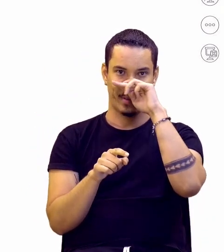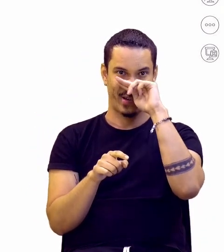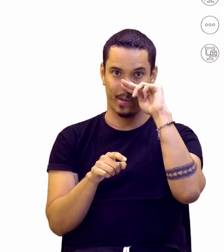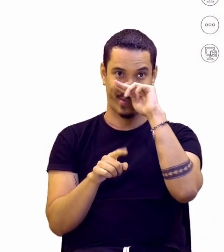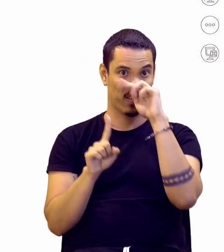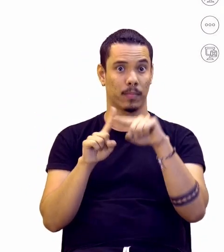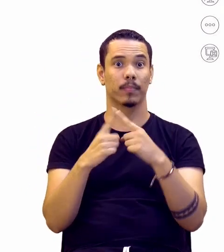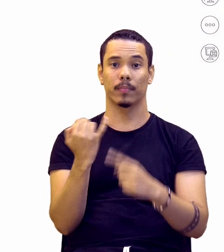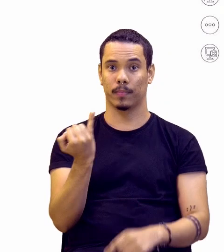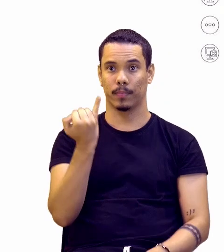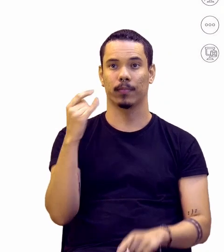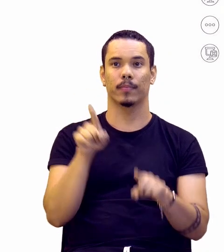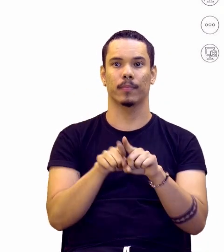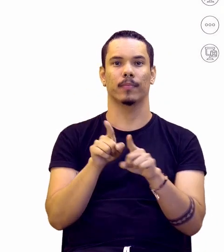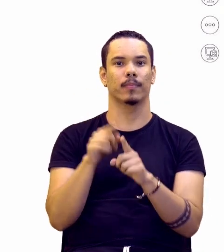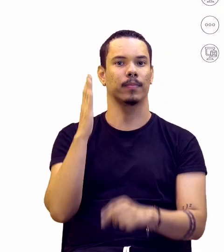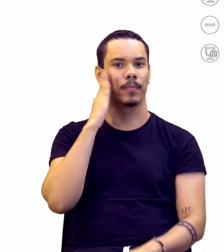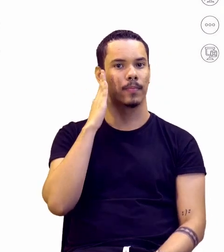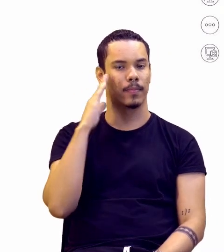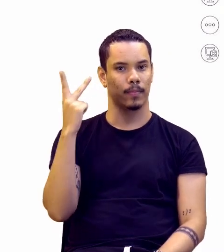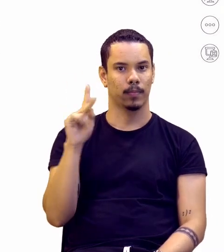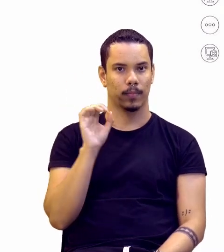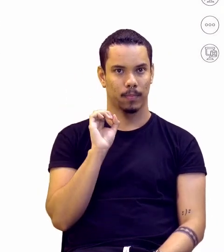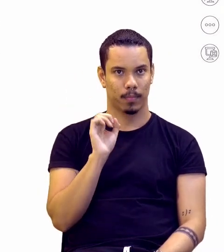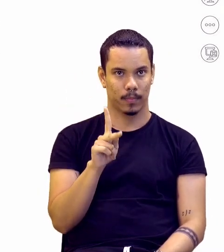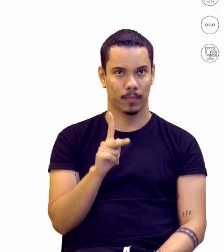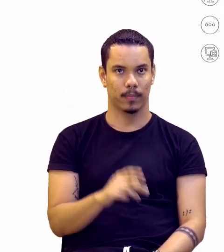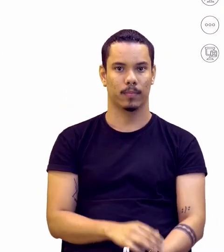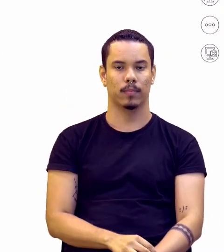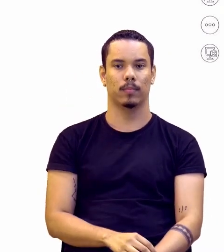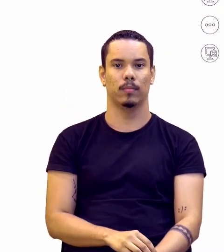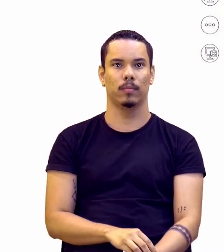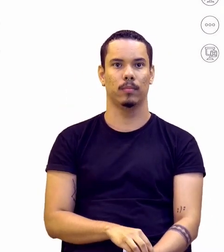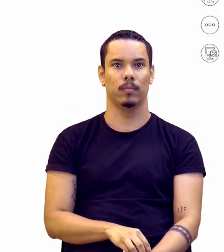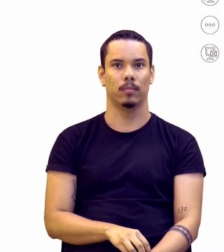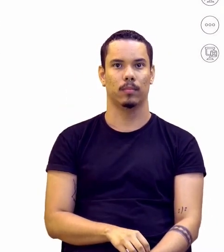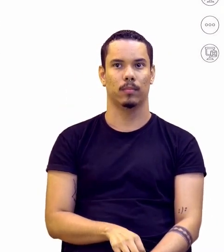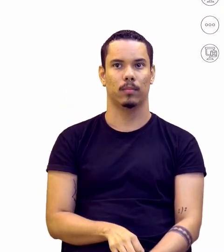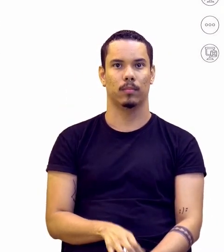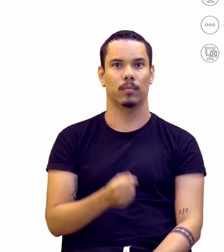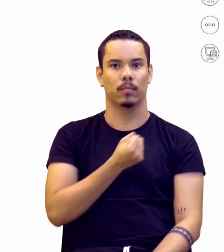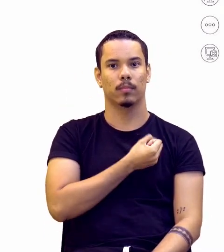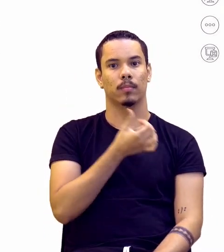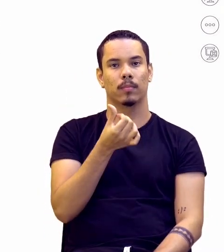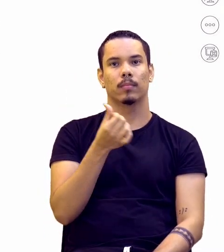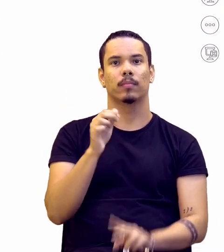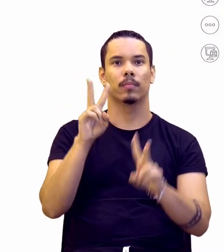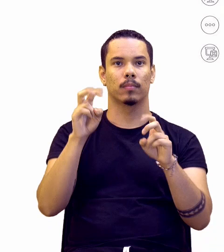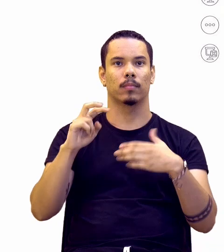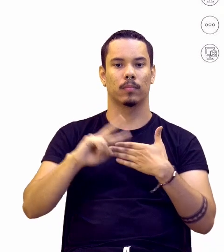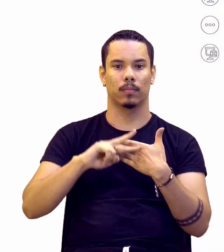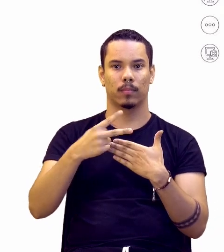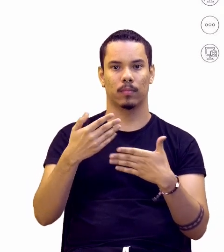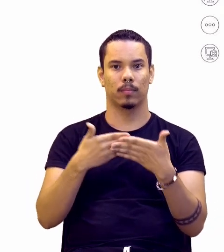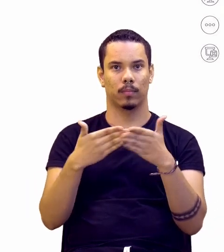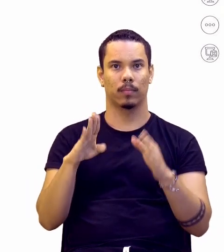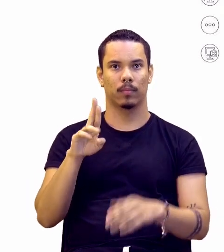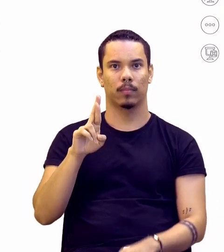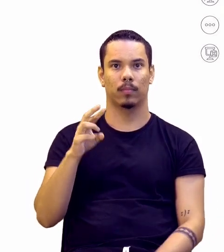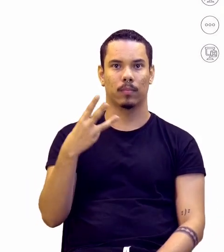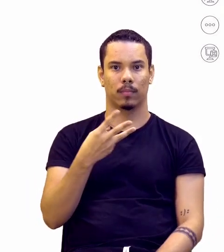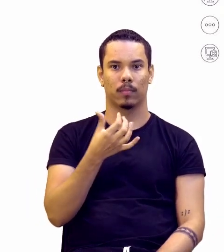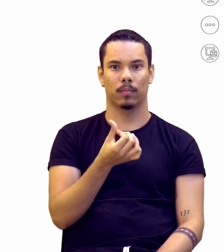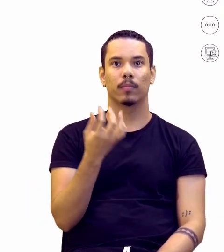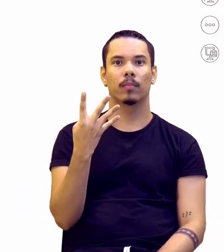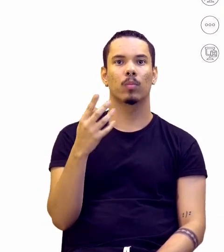menos importante, saber essa informação. Com certeza. Beleza? Vamos lá. Questão 6. Dentre as consequências da abertura da